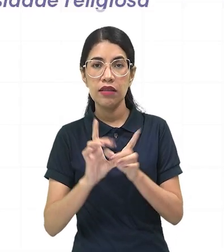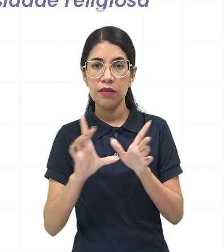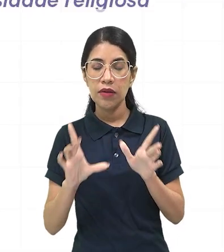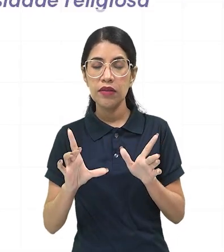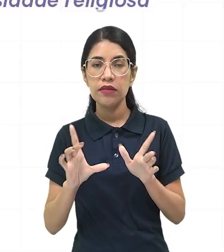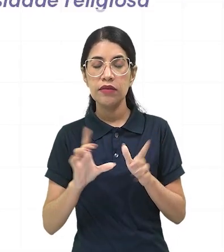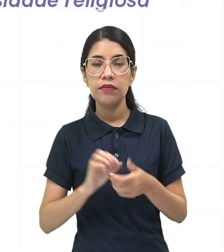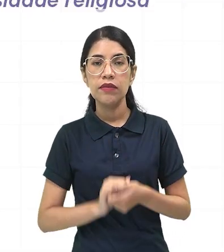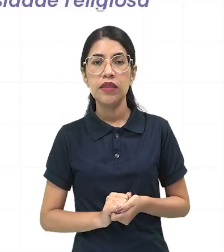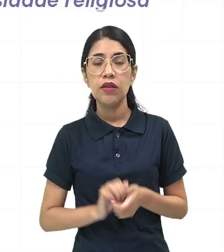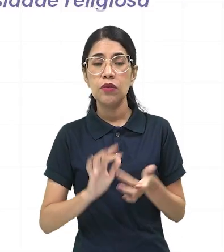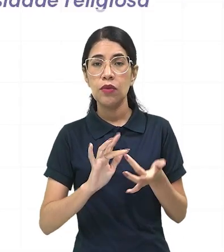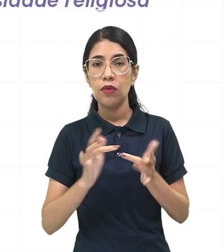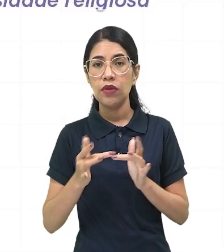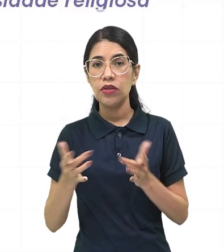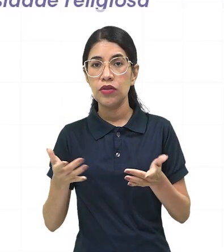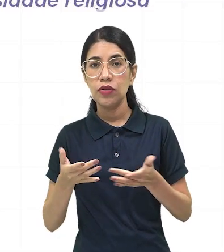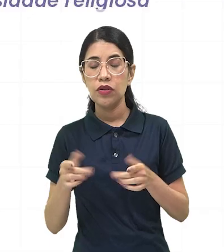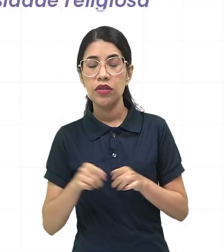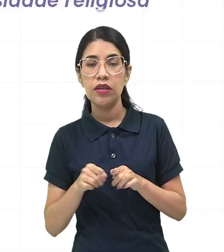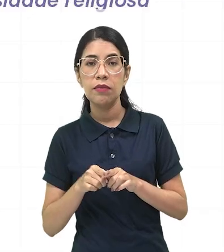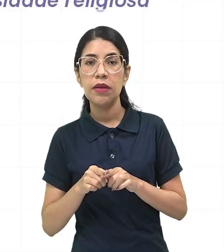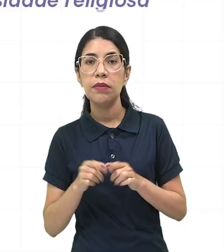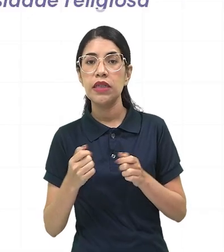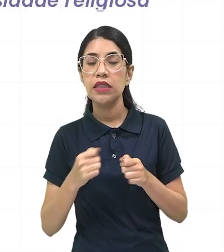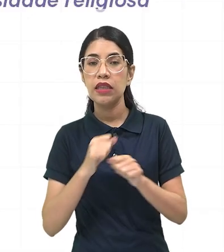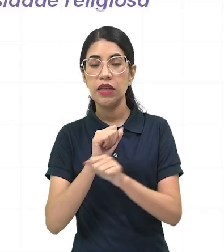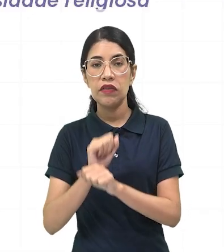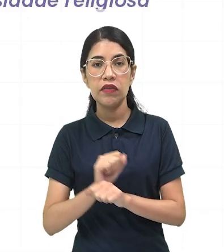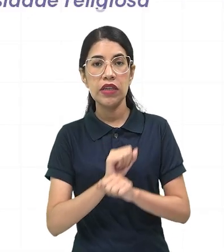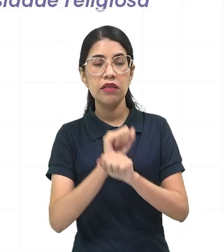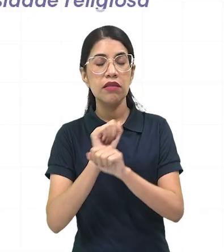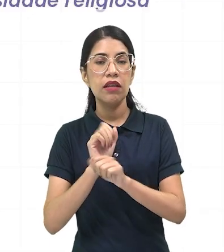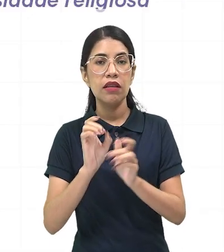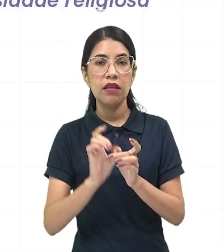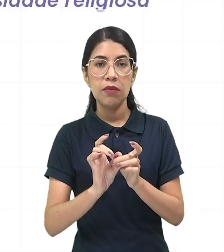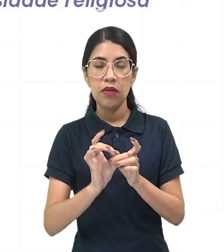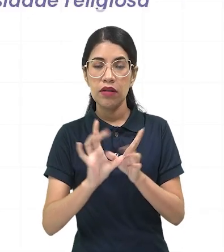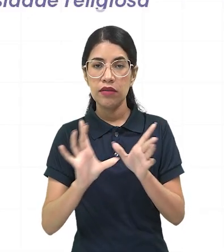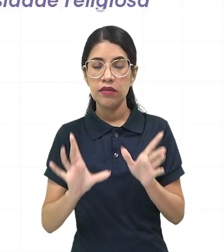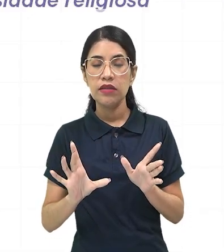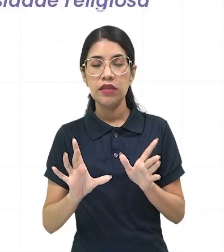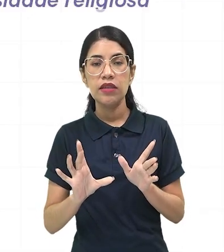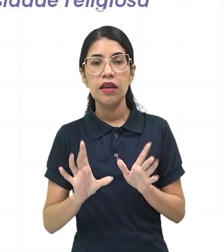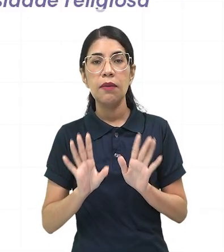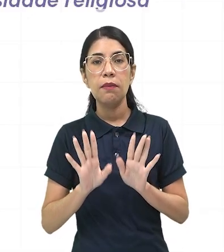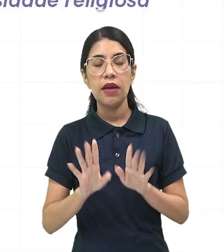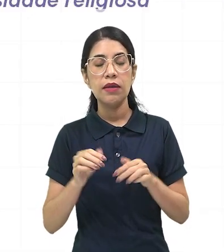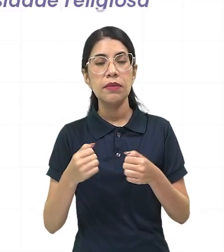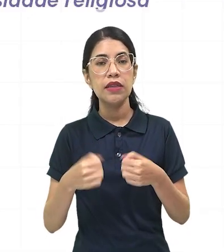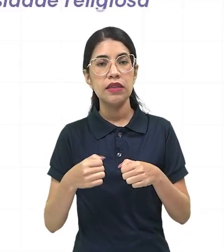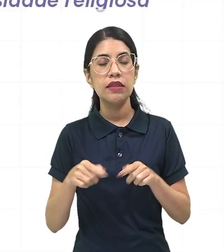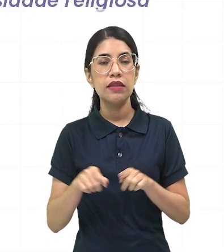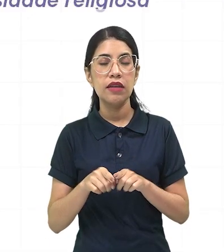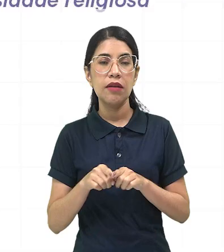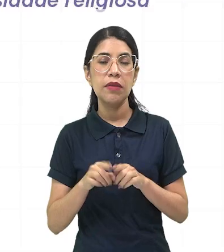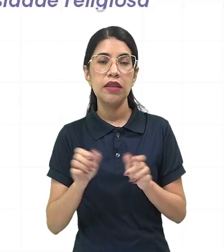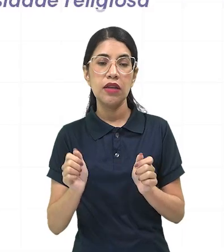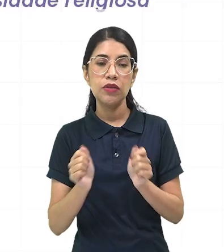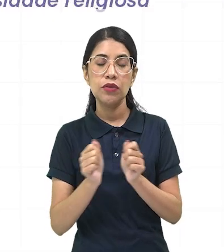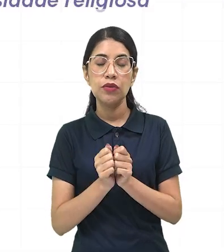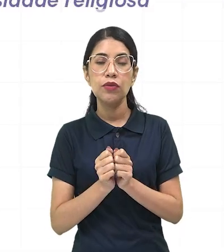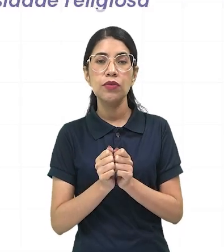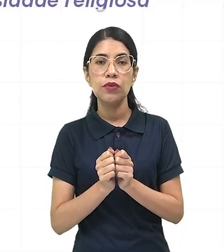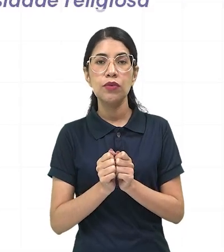Olha só, no contexto atual, quando muita gente fala de defesa da democracia, a democracia também perpassa